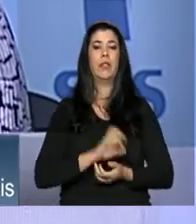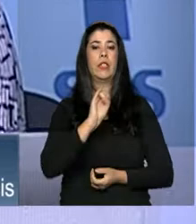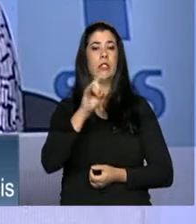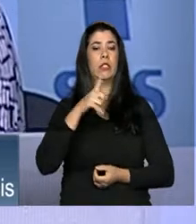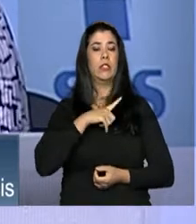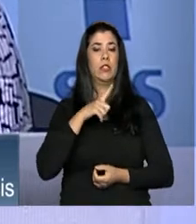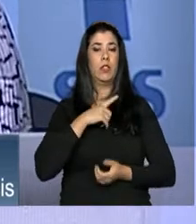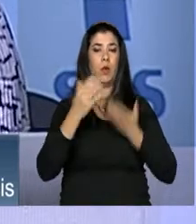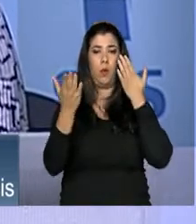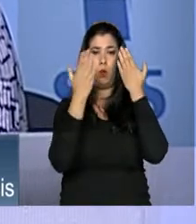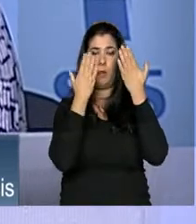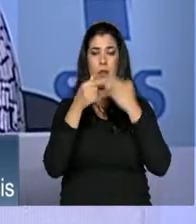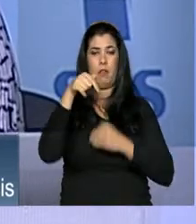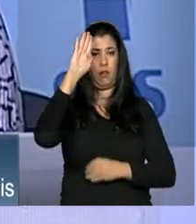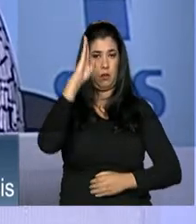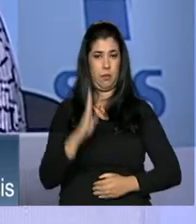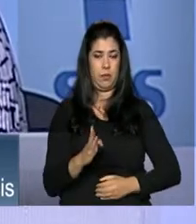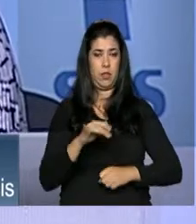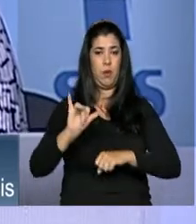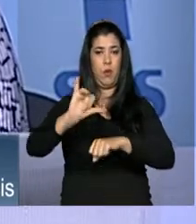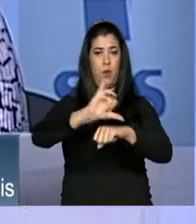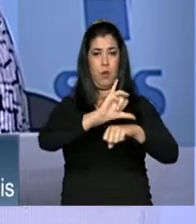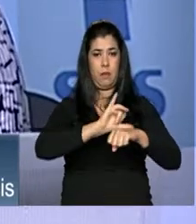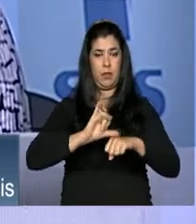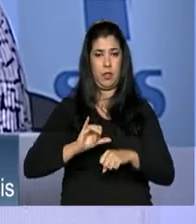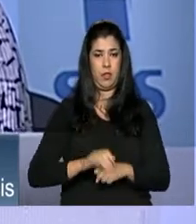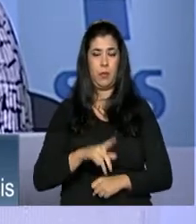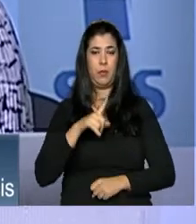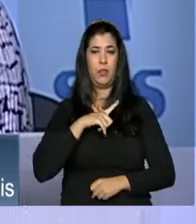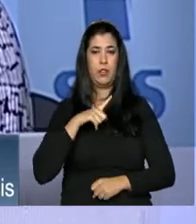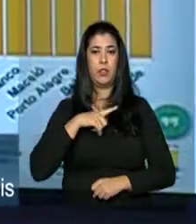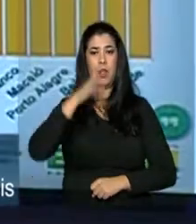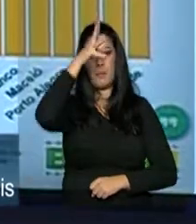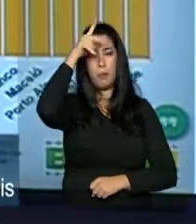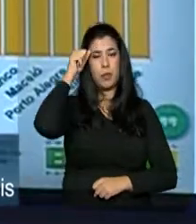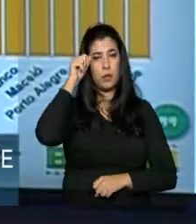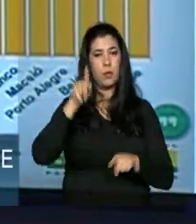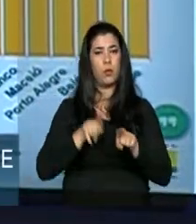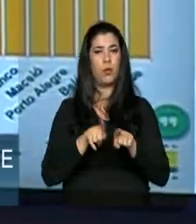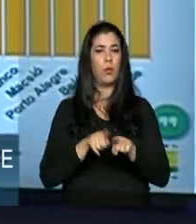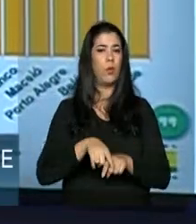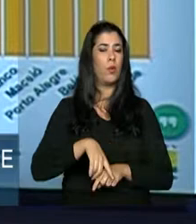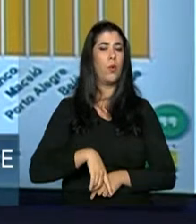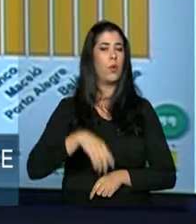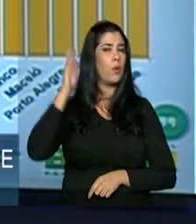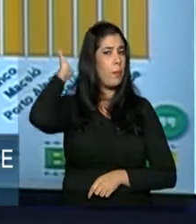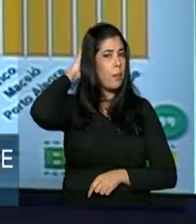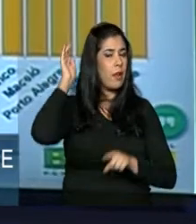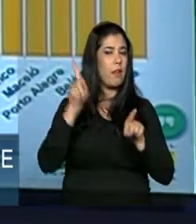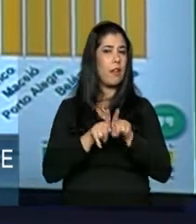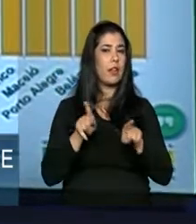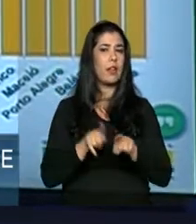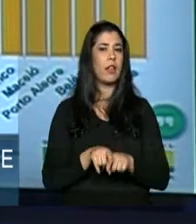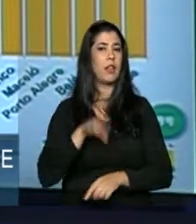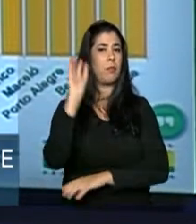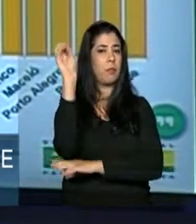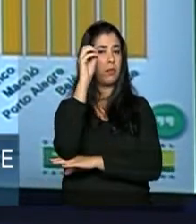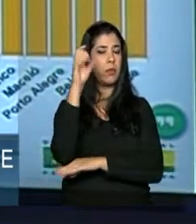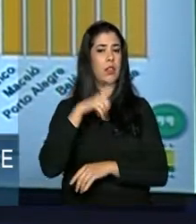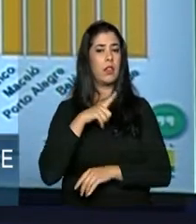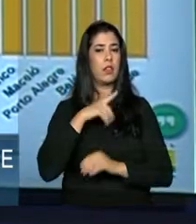as capitais, Campo Grande, Cuiabá, Belém, Porto Alegre, as frequências são ainda mais